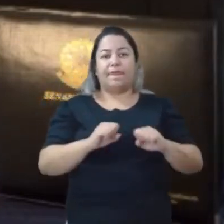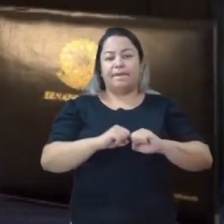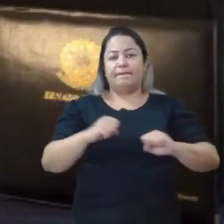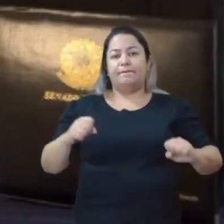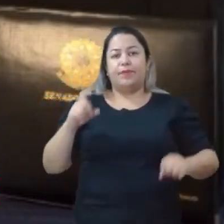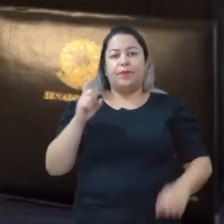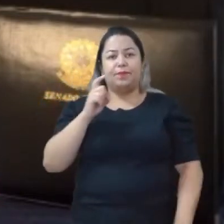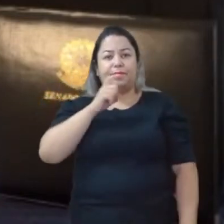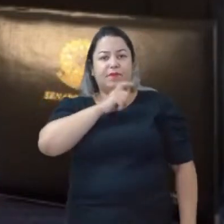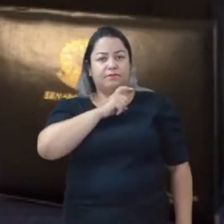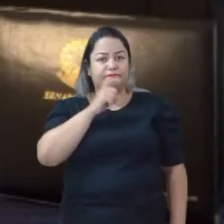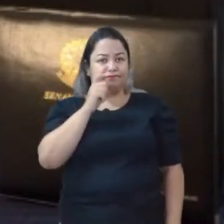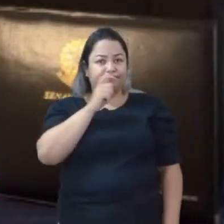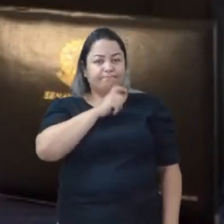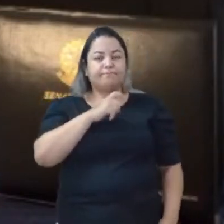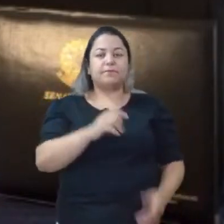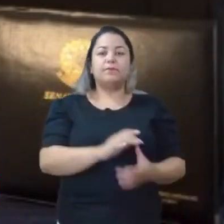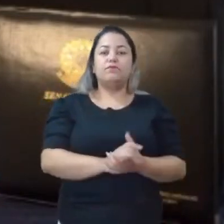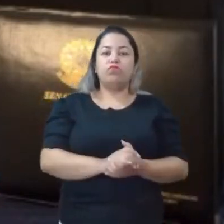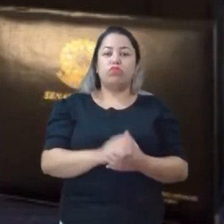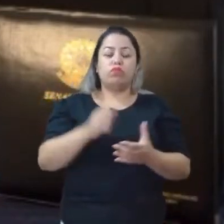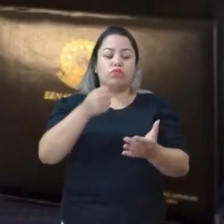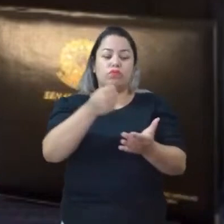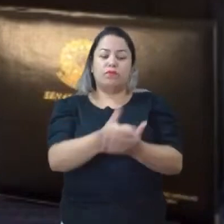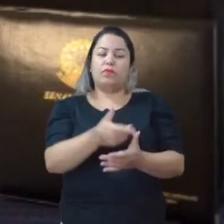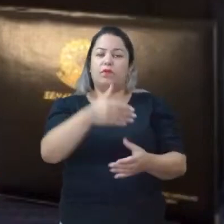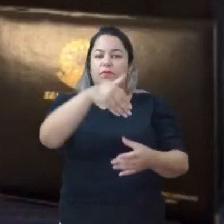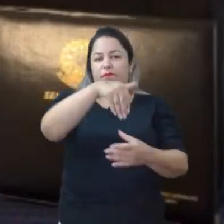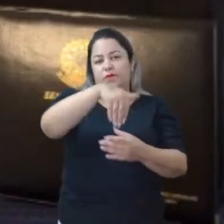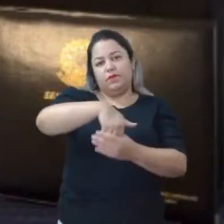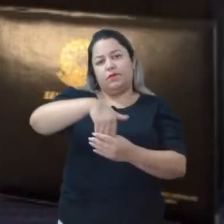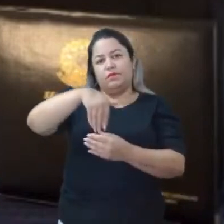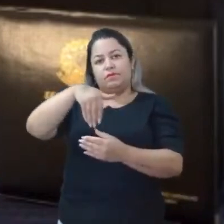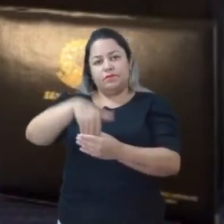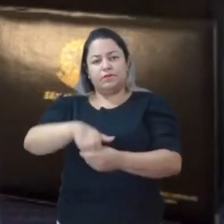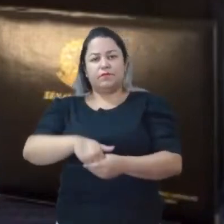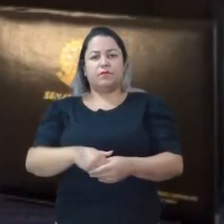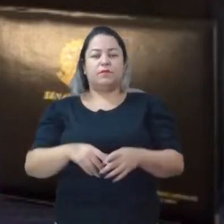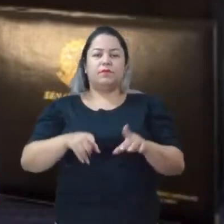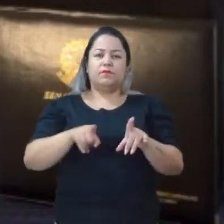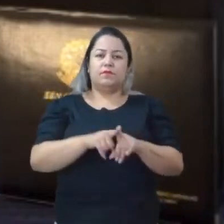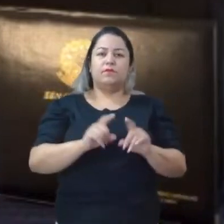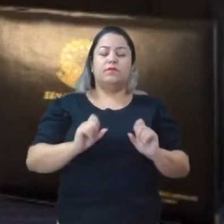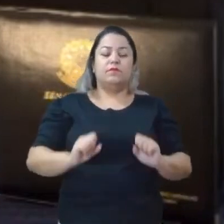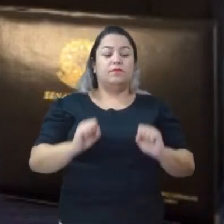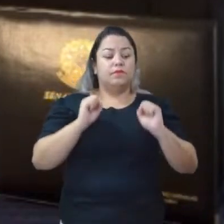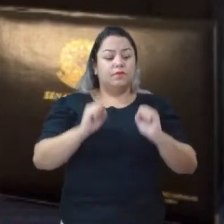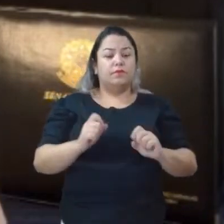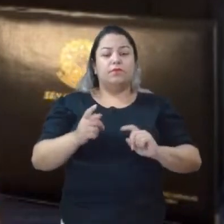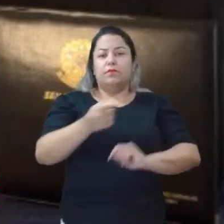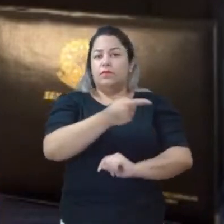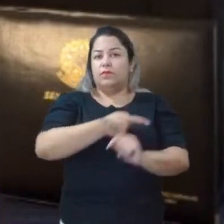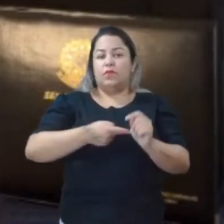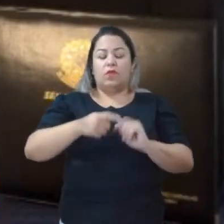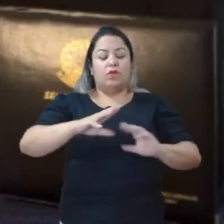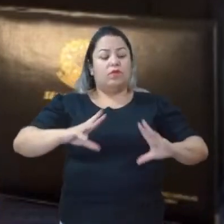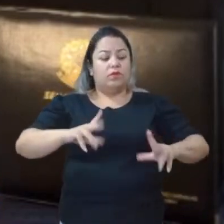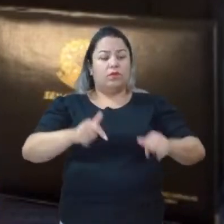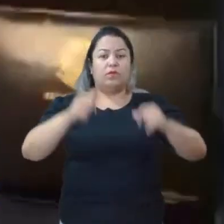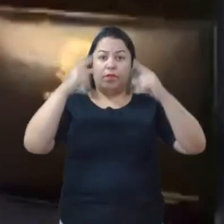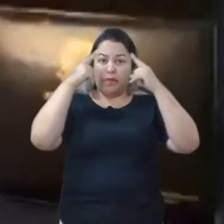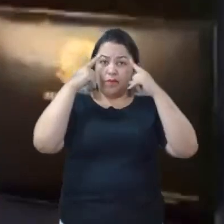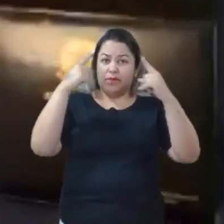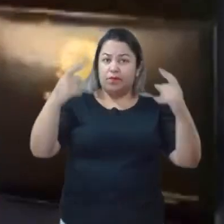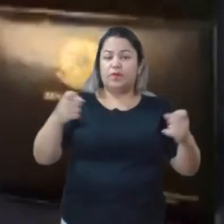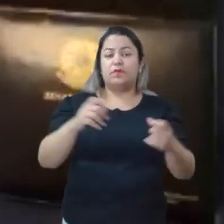fake news, com compra de voto, com abuso do poder econômico. Tudo isso é formas de violência.